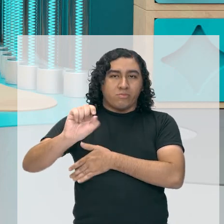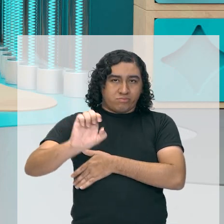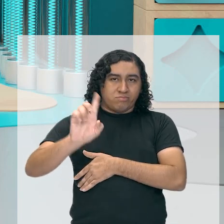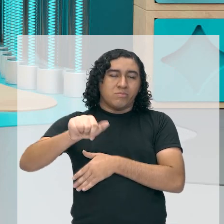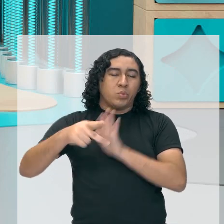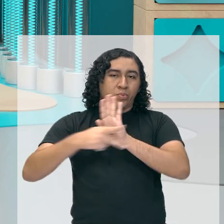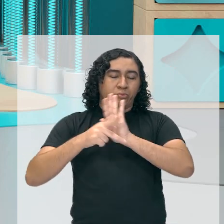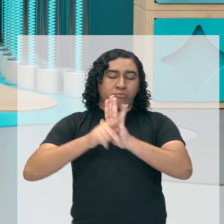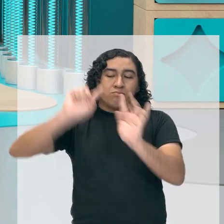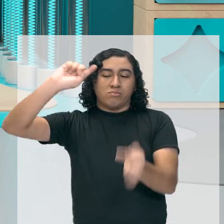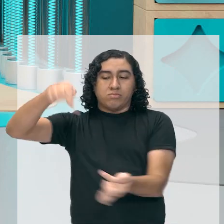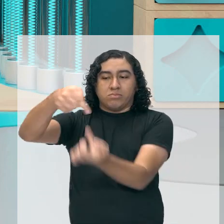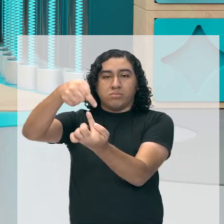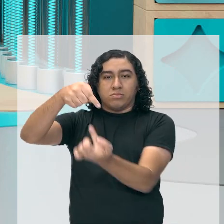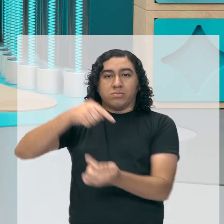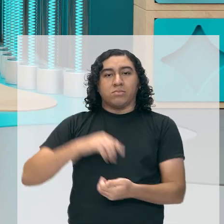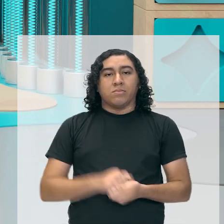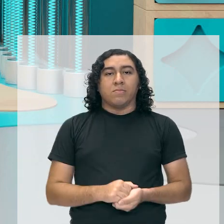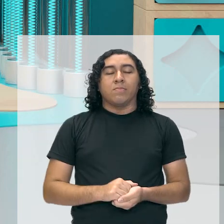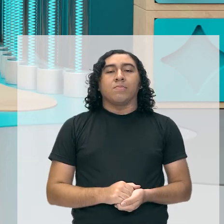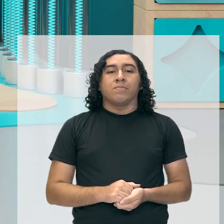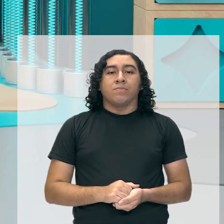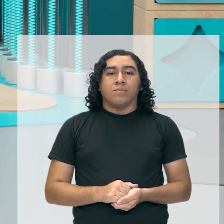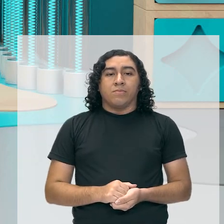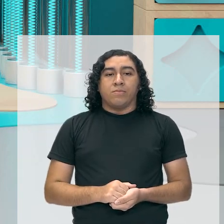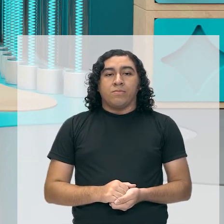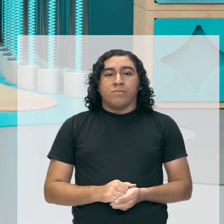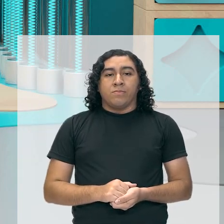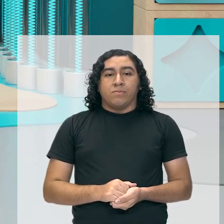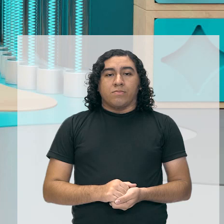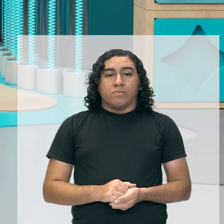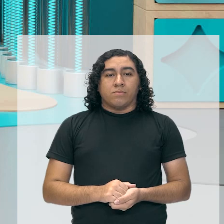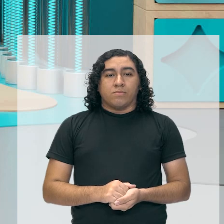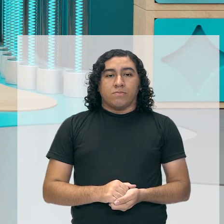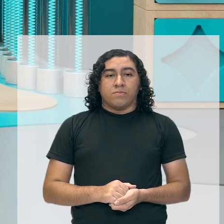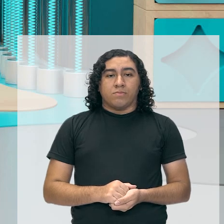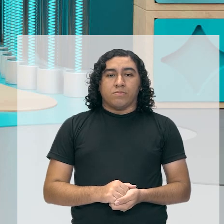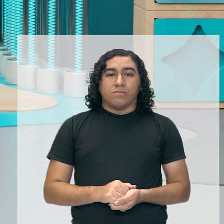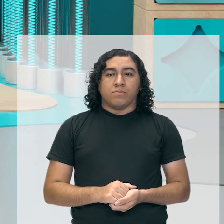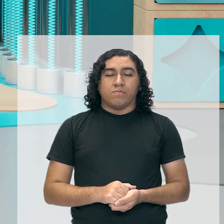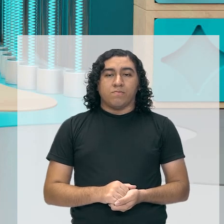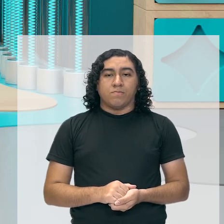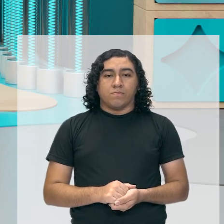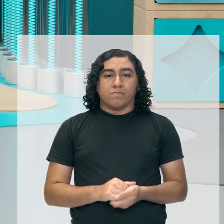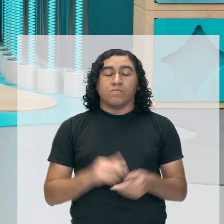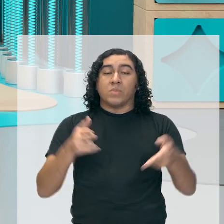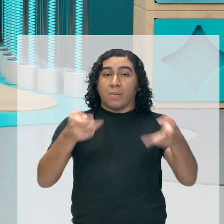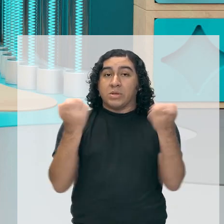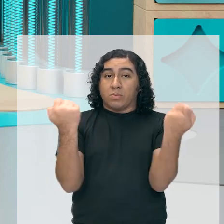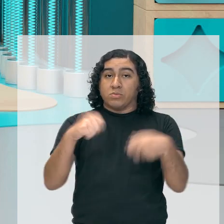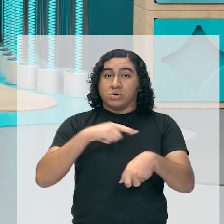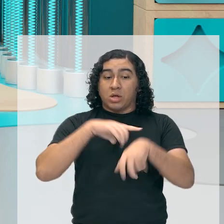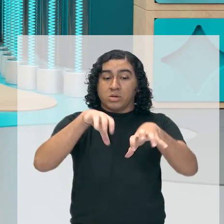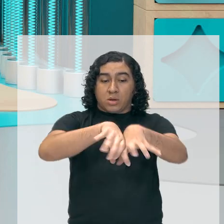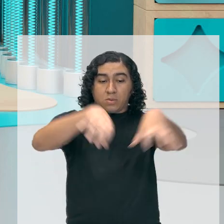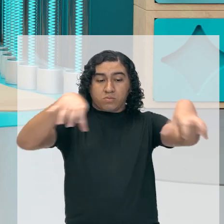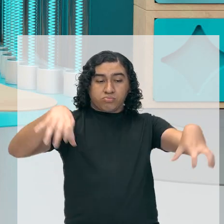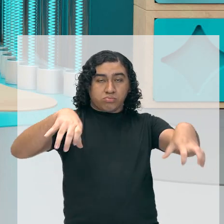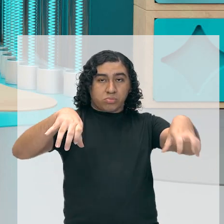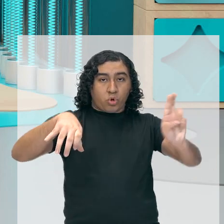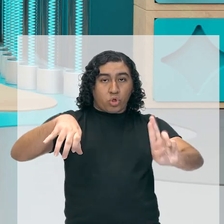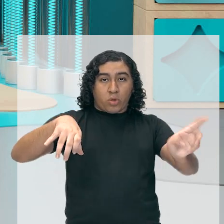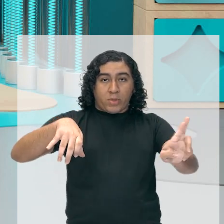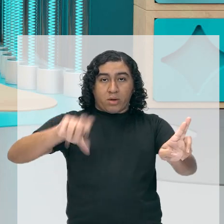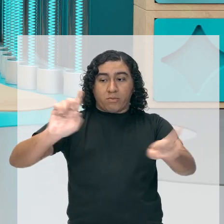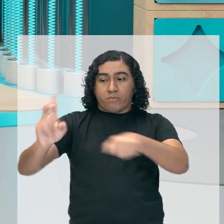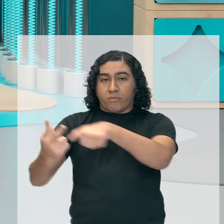sintagma verbal. Então observem que a nossa oração pode ser dividida em 2 partes, uma parte